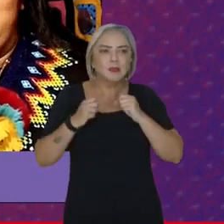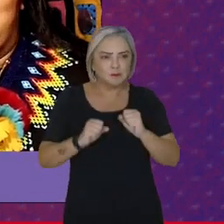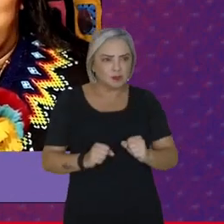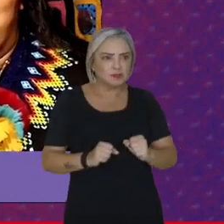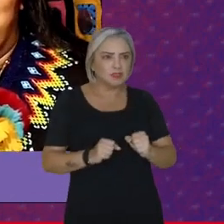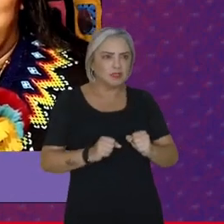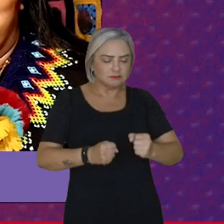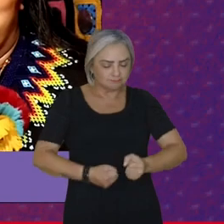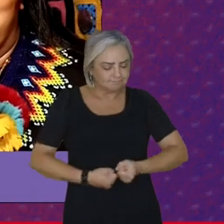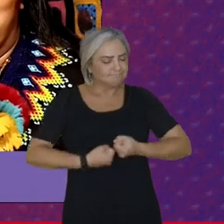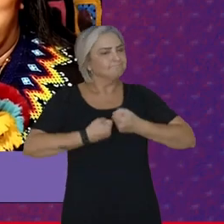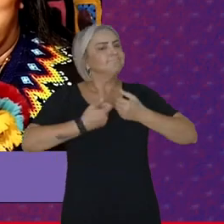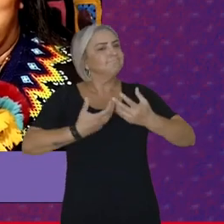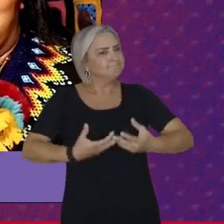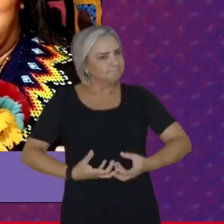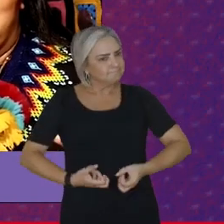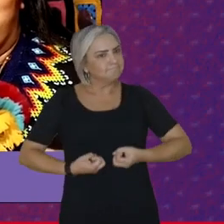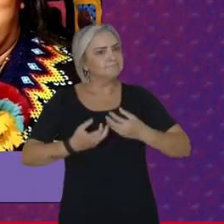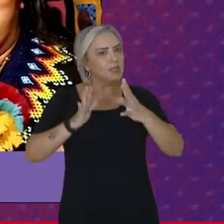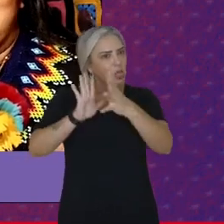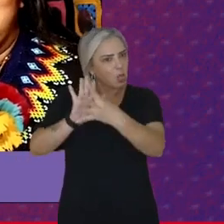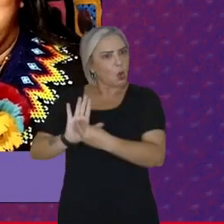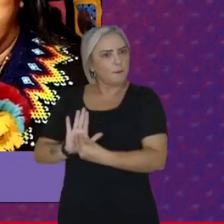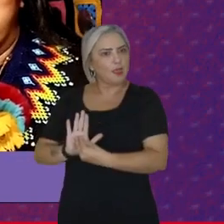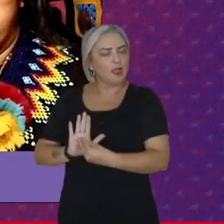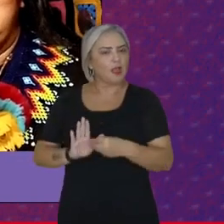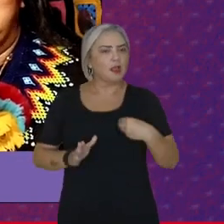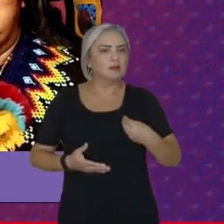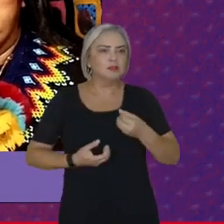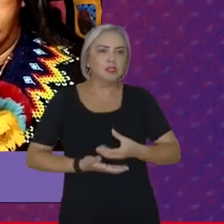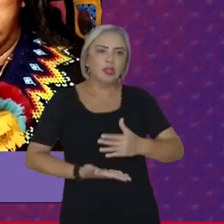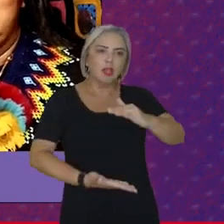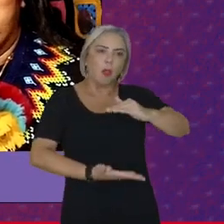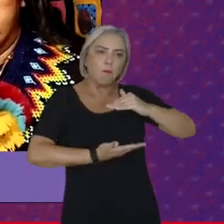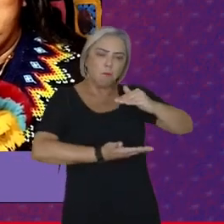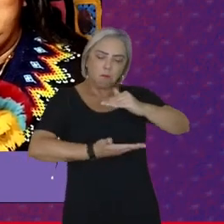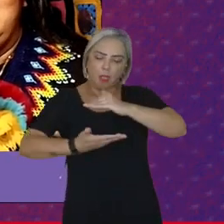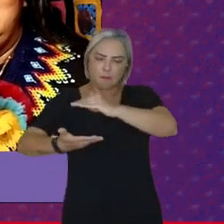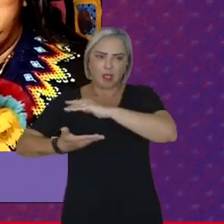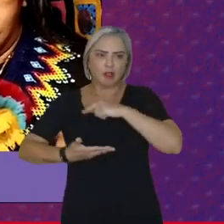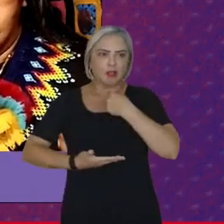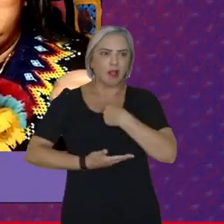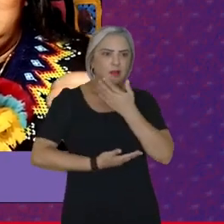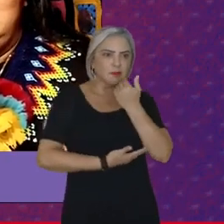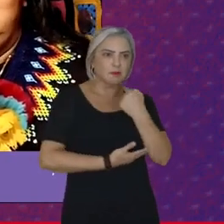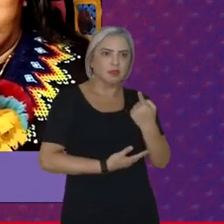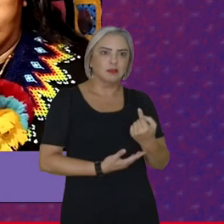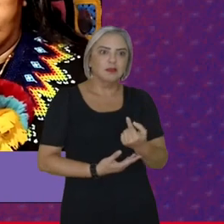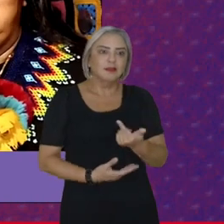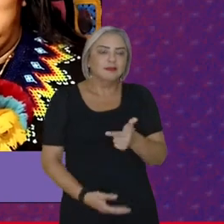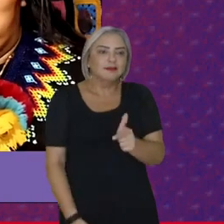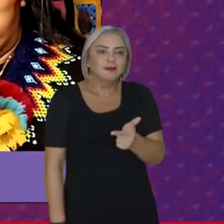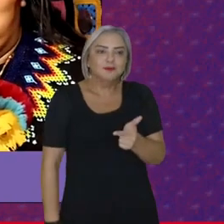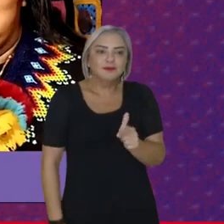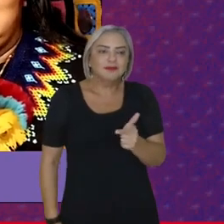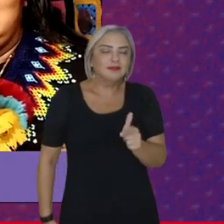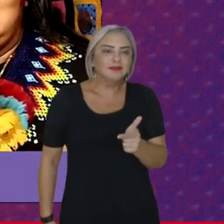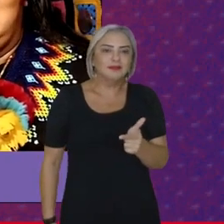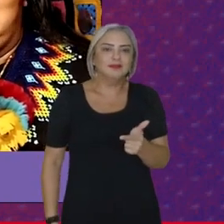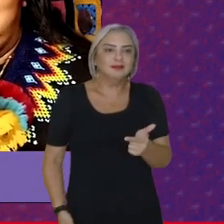se inspirar de doação de alimentos para nós, porque não